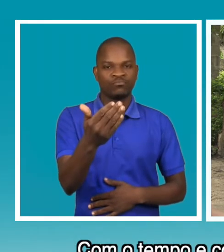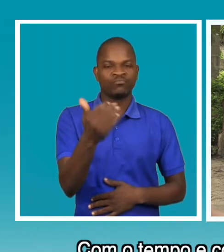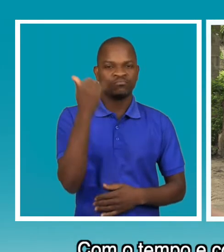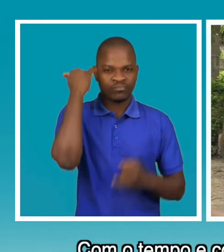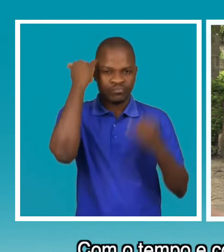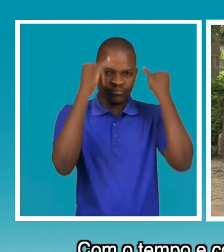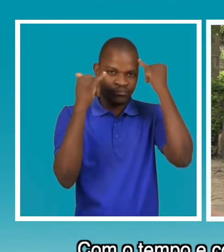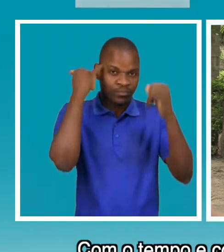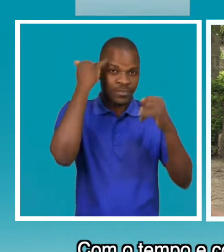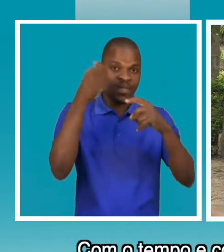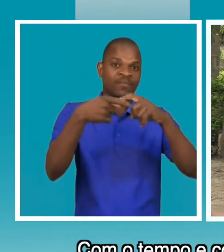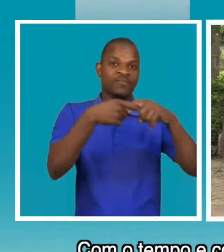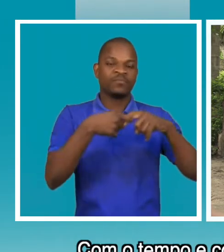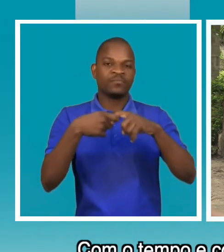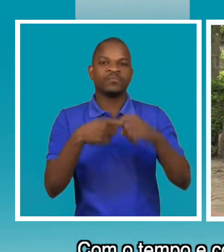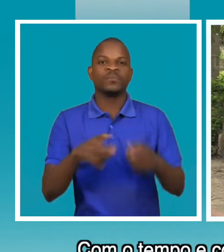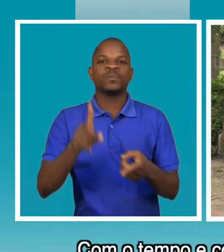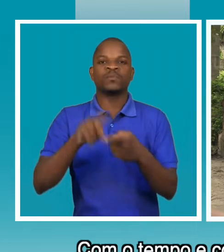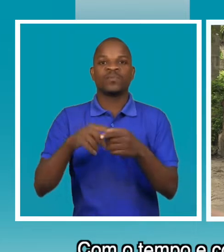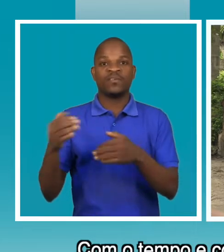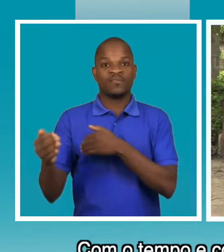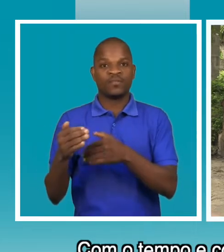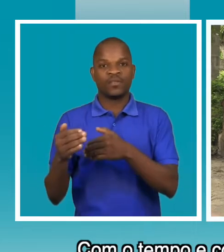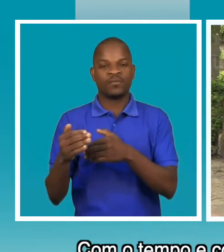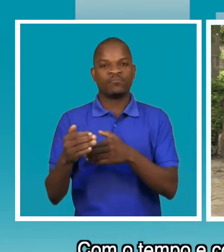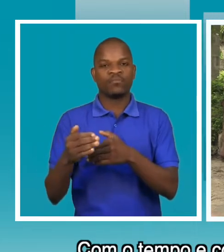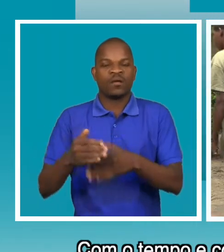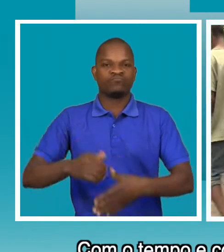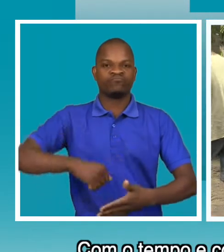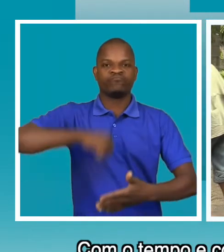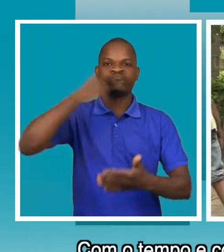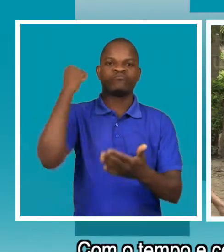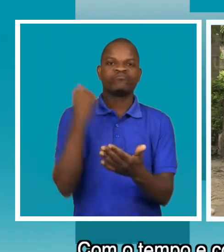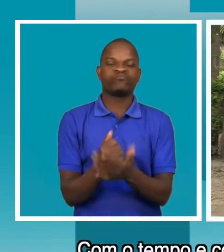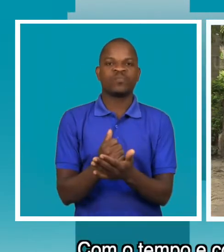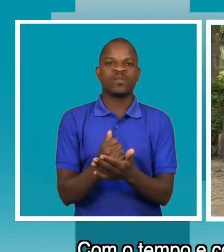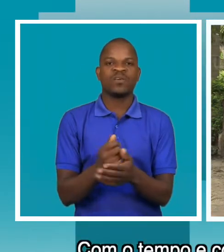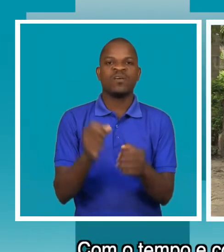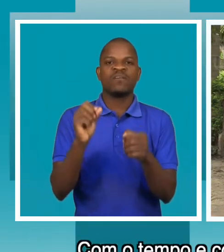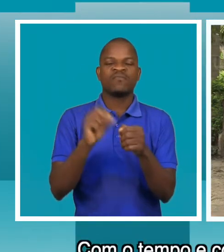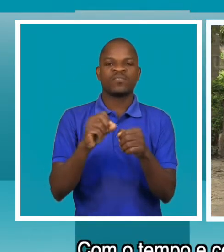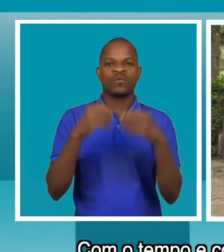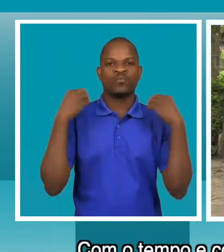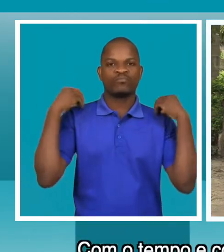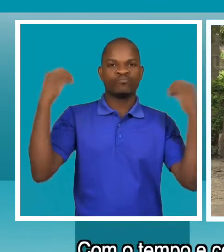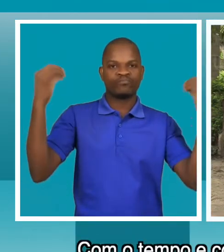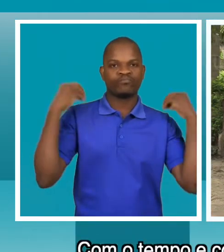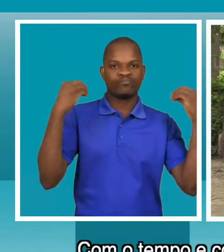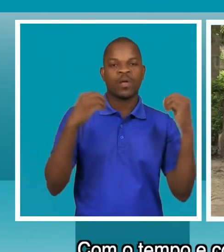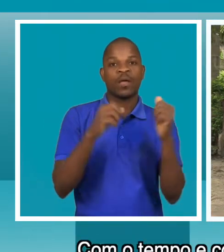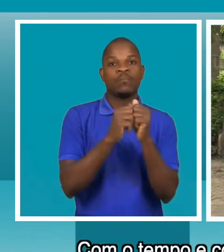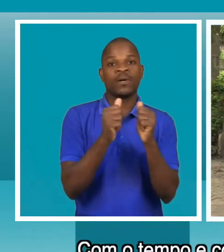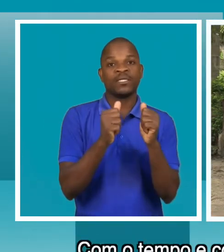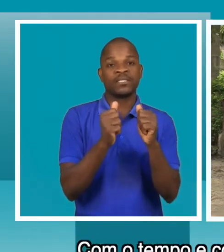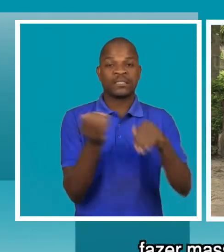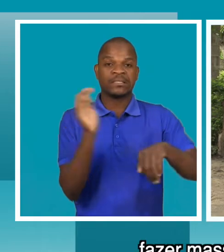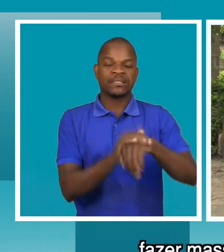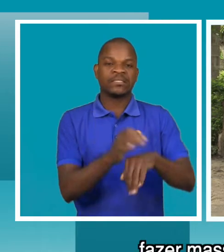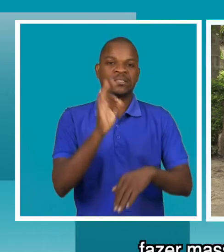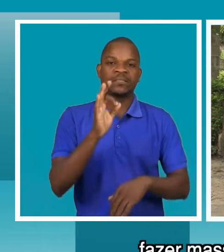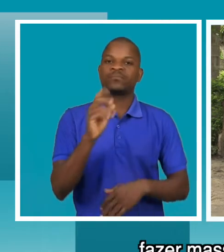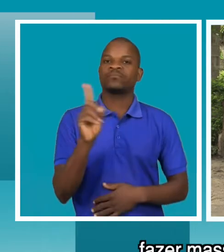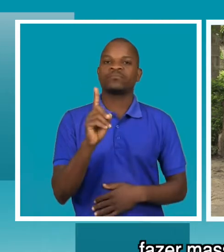com ideia da família, vizinhos por aí, então, adotando uma fisioterapia caseira,